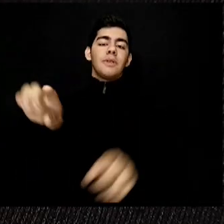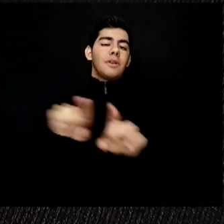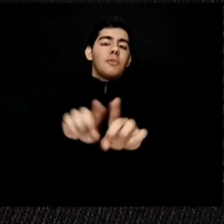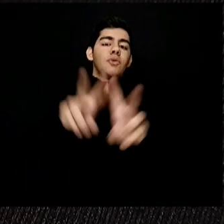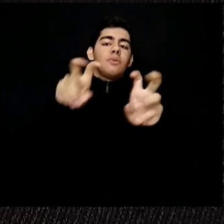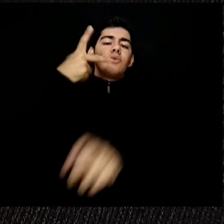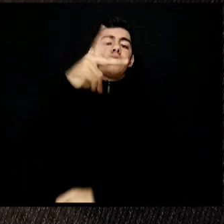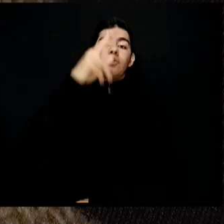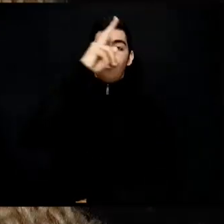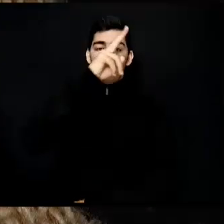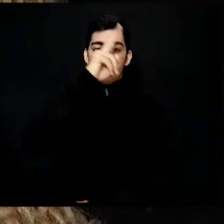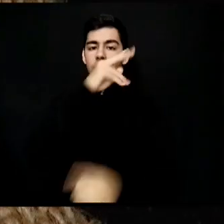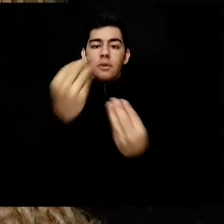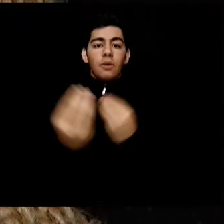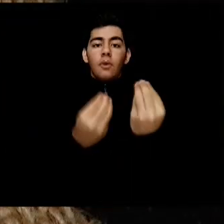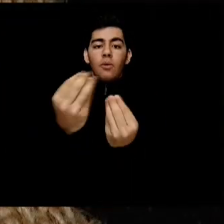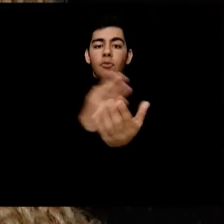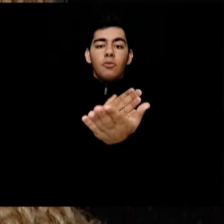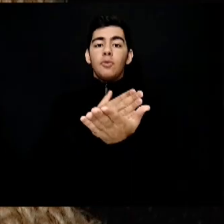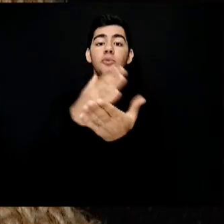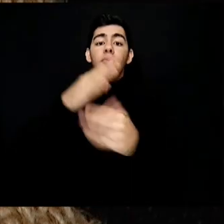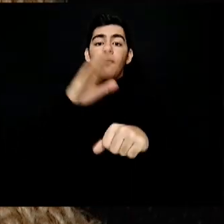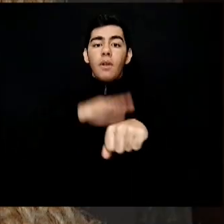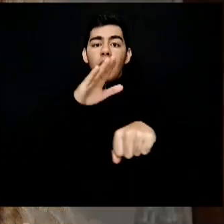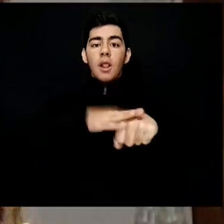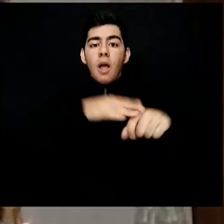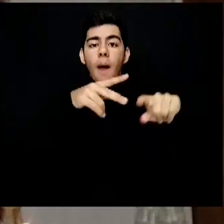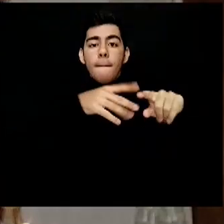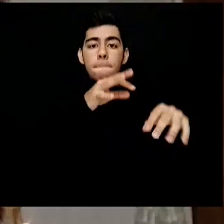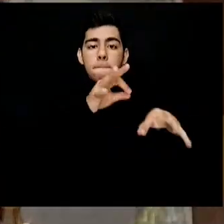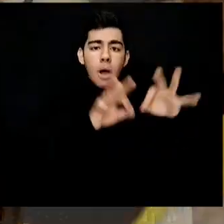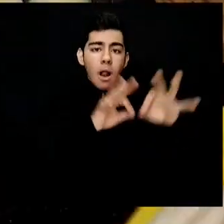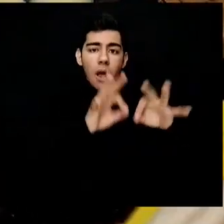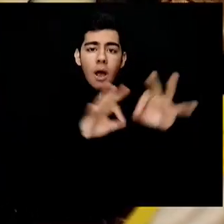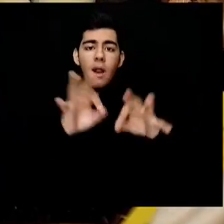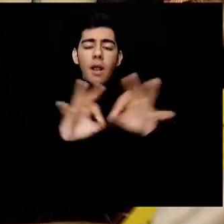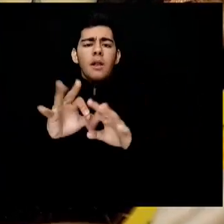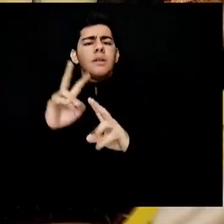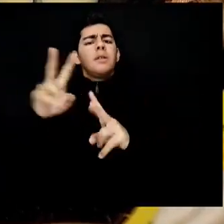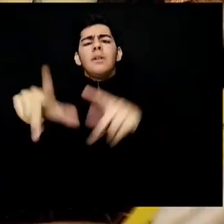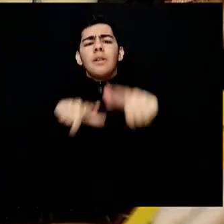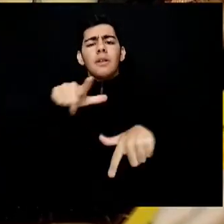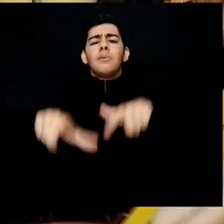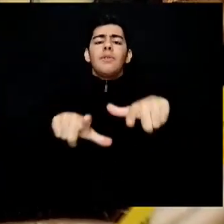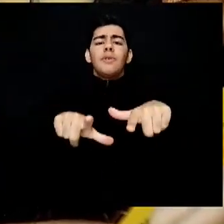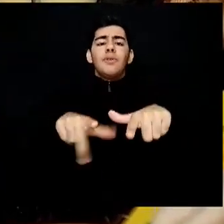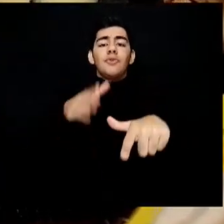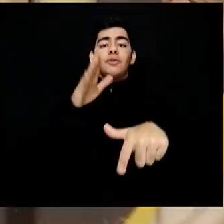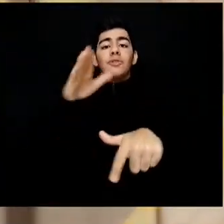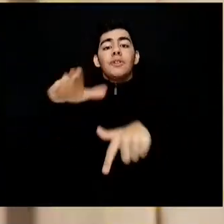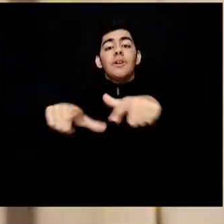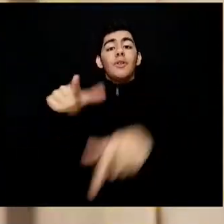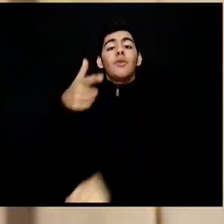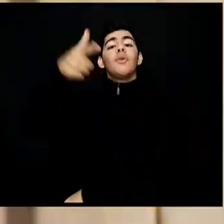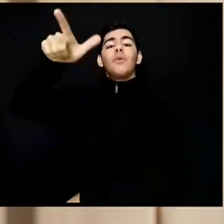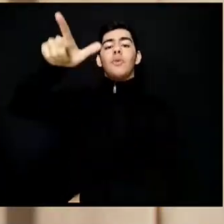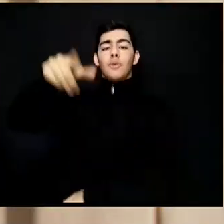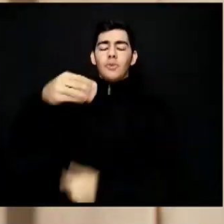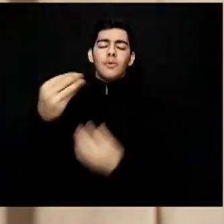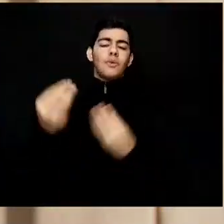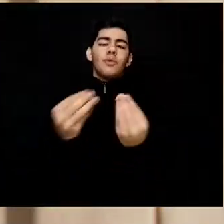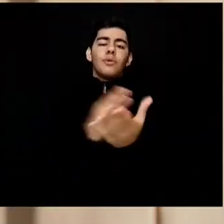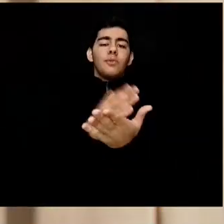começou a fazer as peças? Você sempre trabalhou com isso? Veio de outra carreira? Como é que foi essa trajetória? Eu falo que